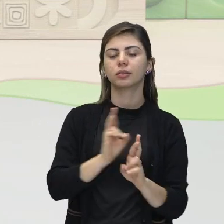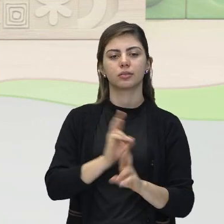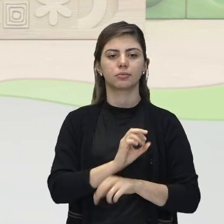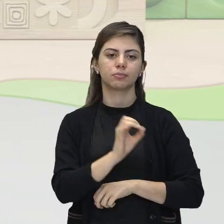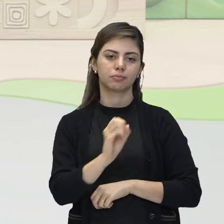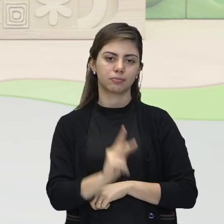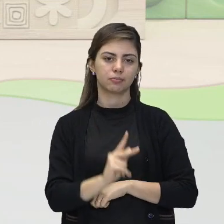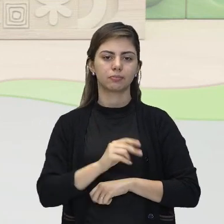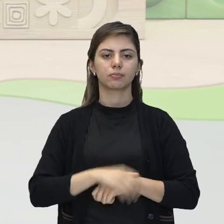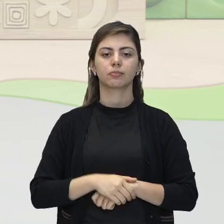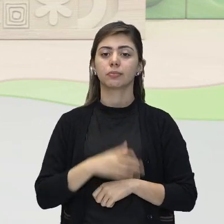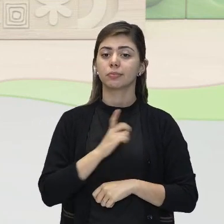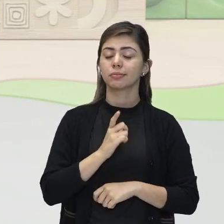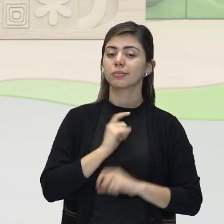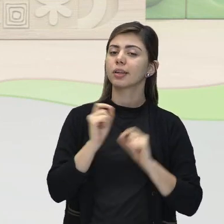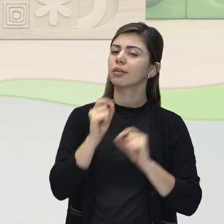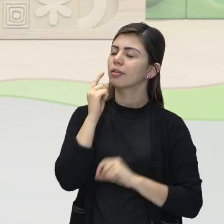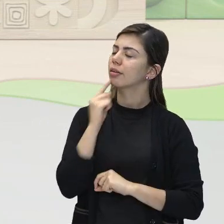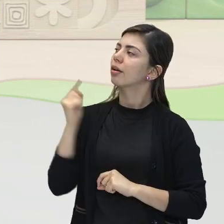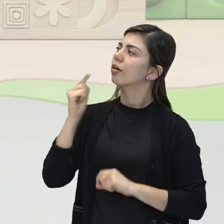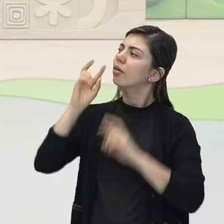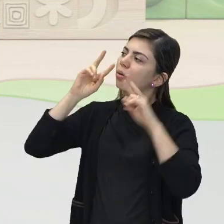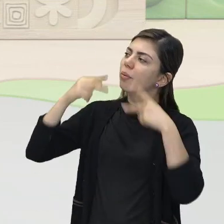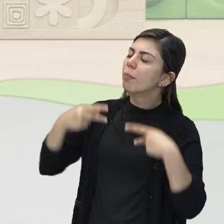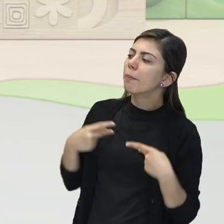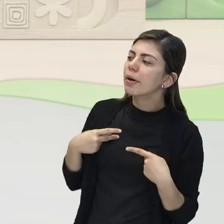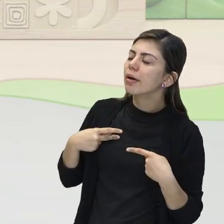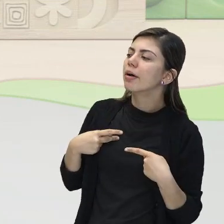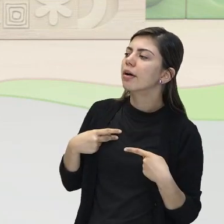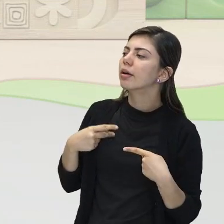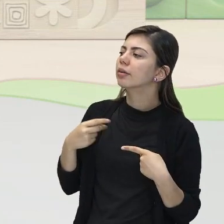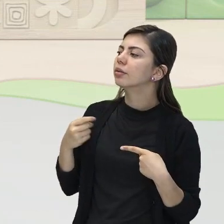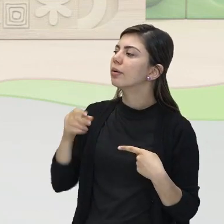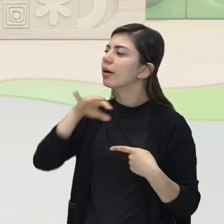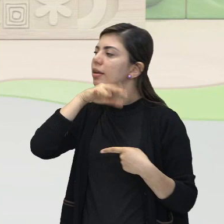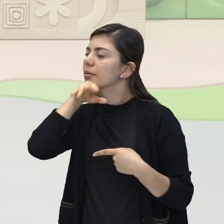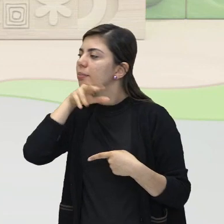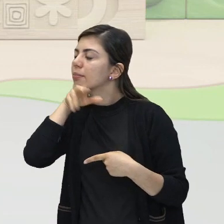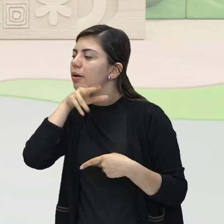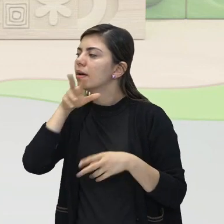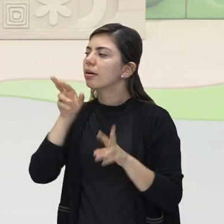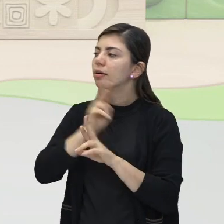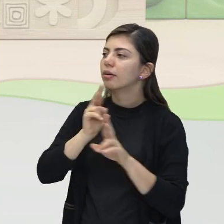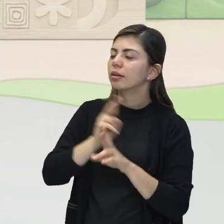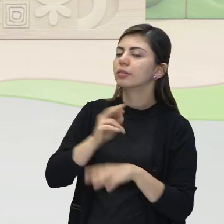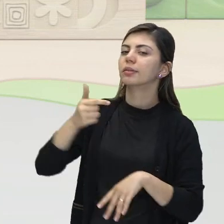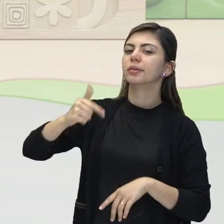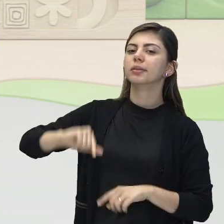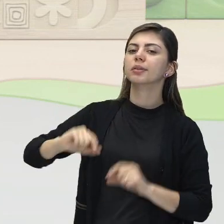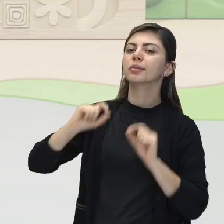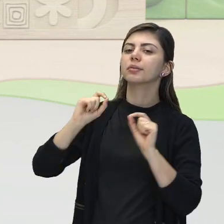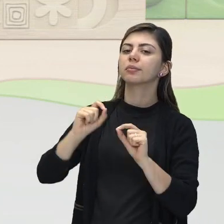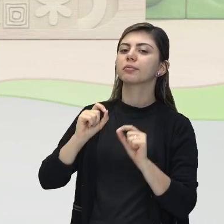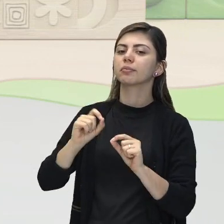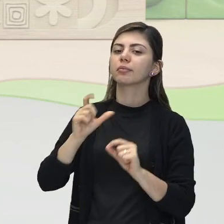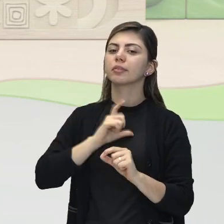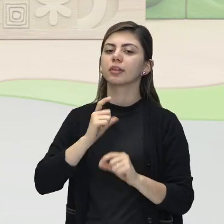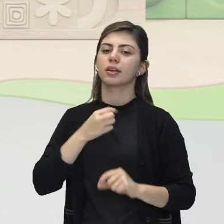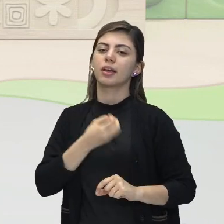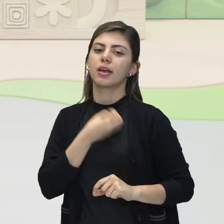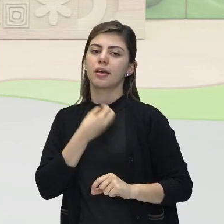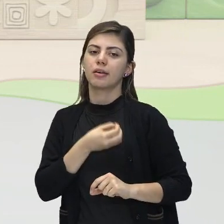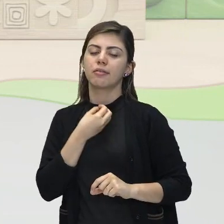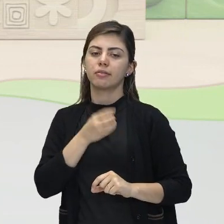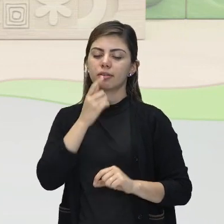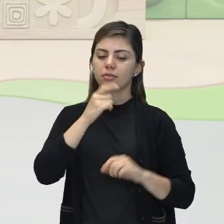certo? Então nós temos o homem interagindo com outros animais, nós temos relação de seres vivos no fundo